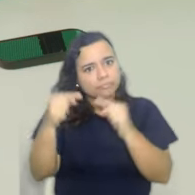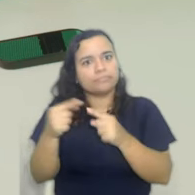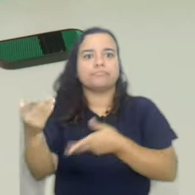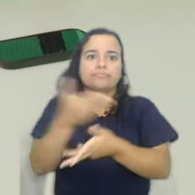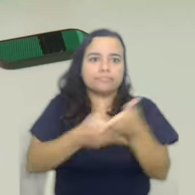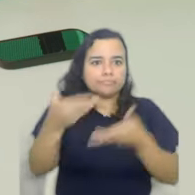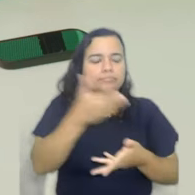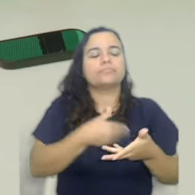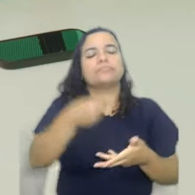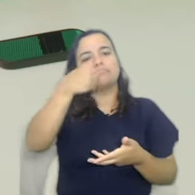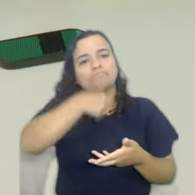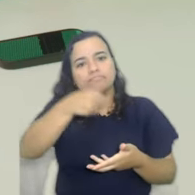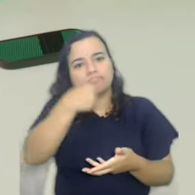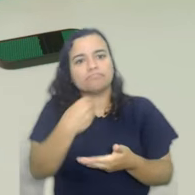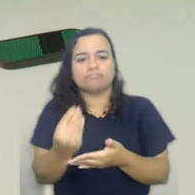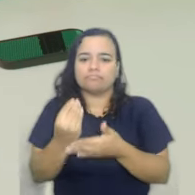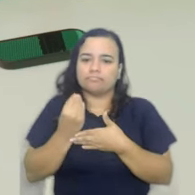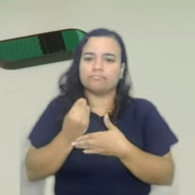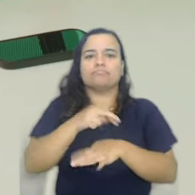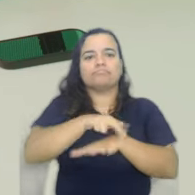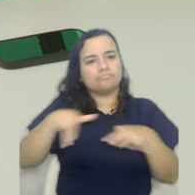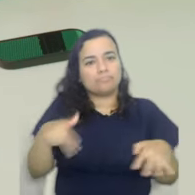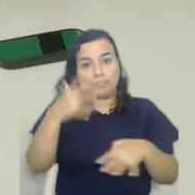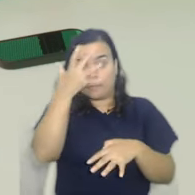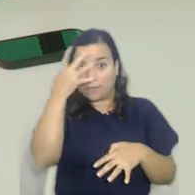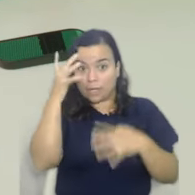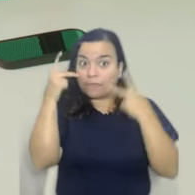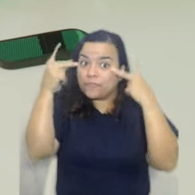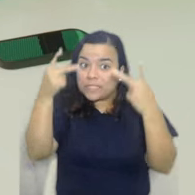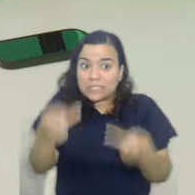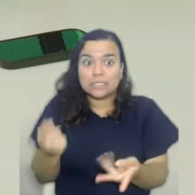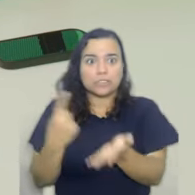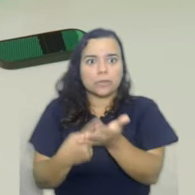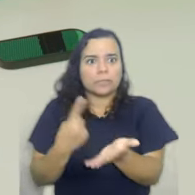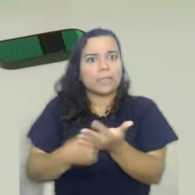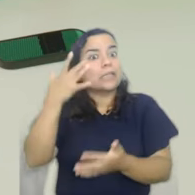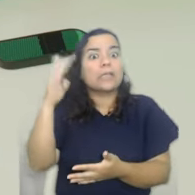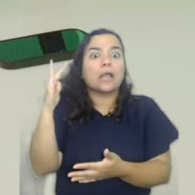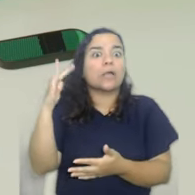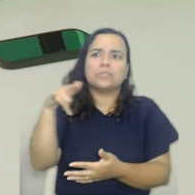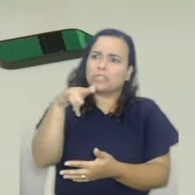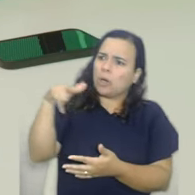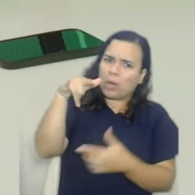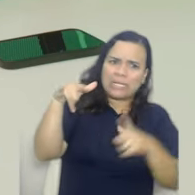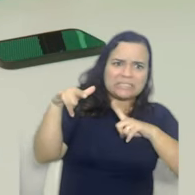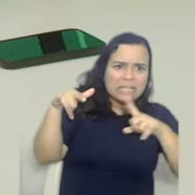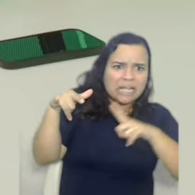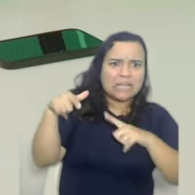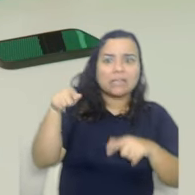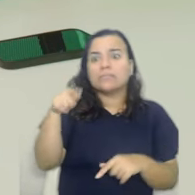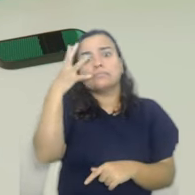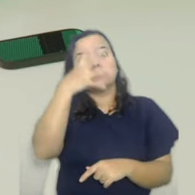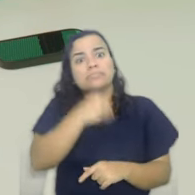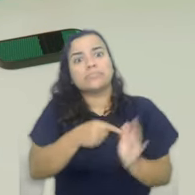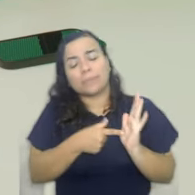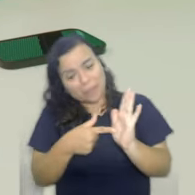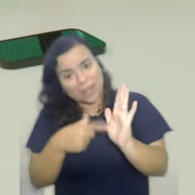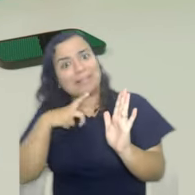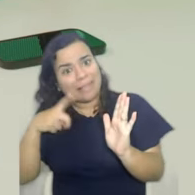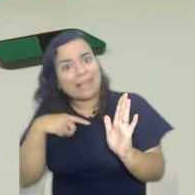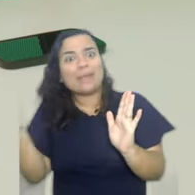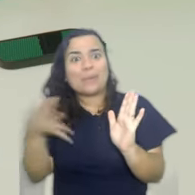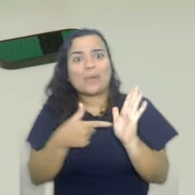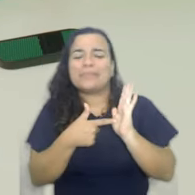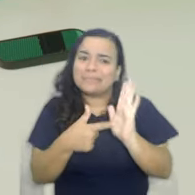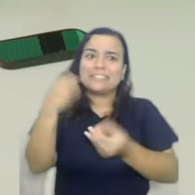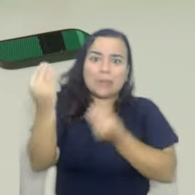oport unidade muita gente que visitou o nosso stand nem sabia como funcionava Drone ainda isso foi lindo pra gente poder explicar como que